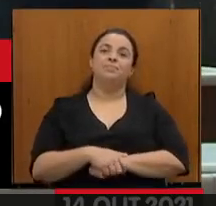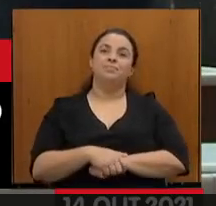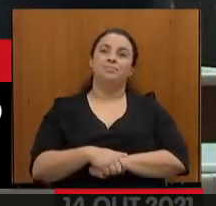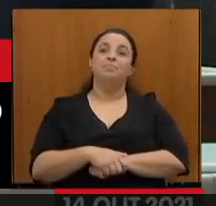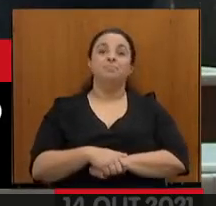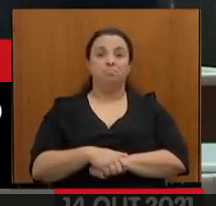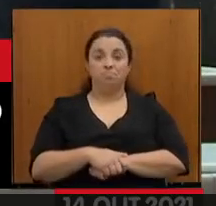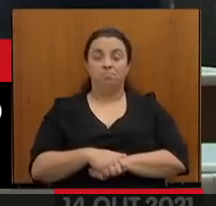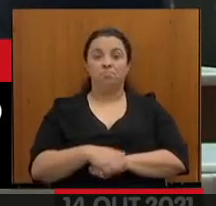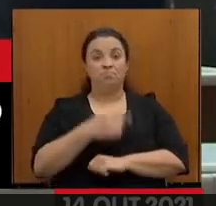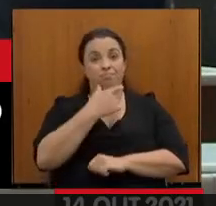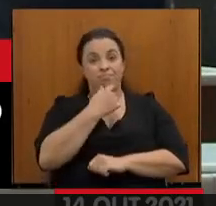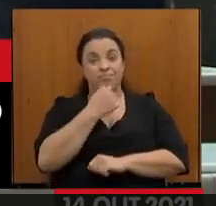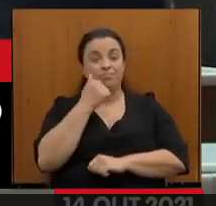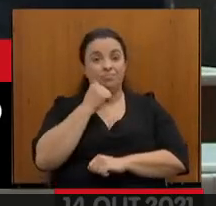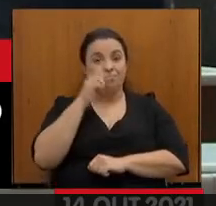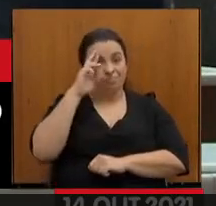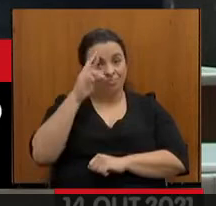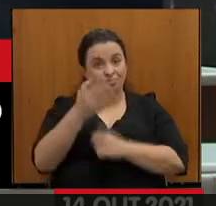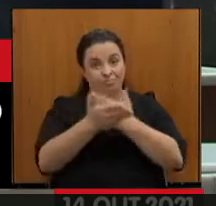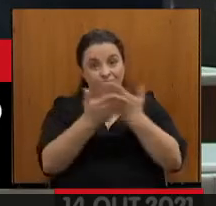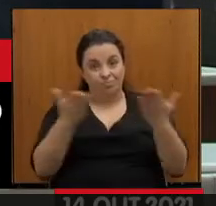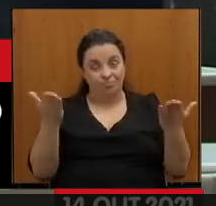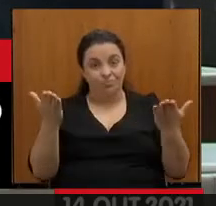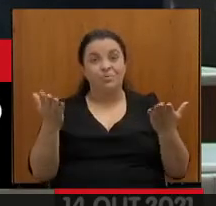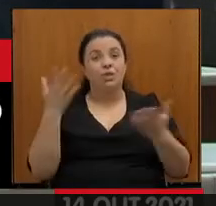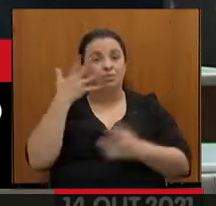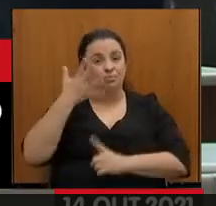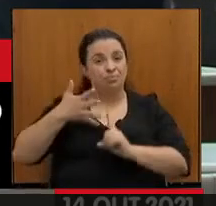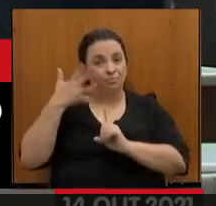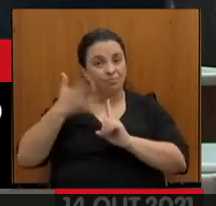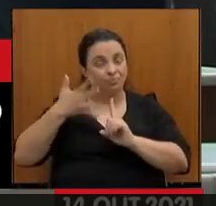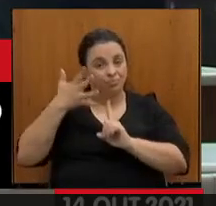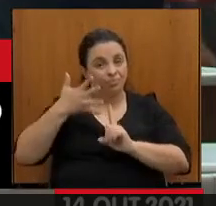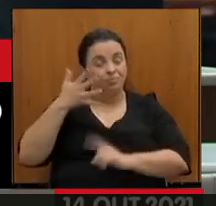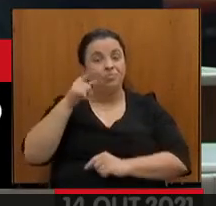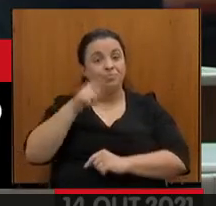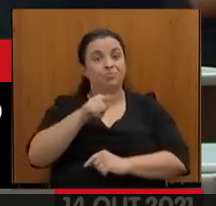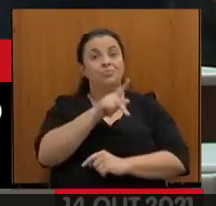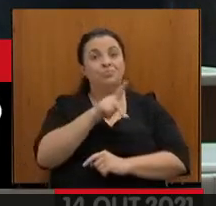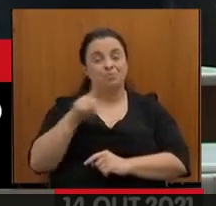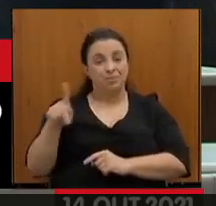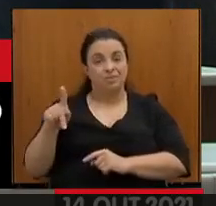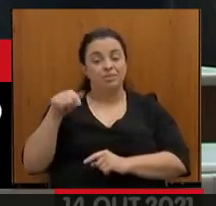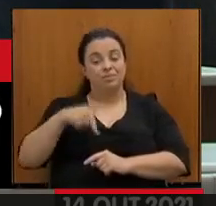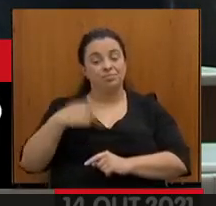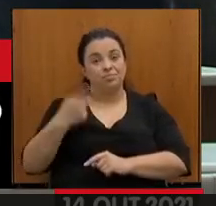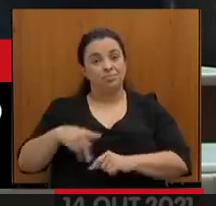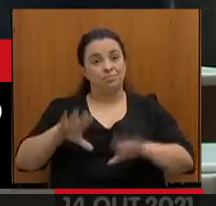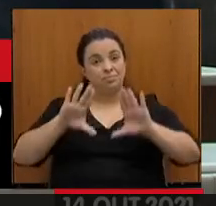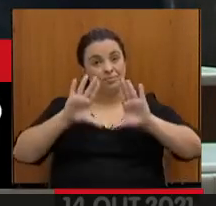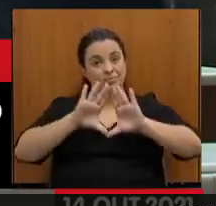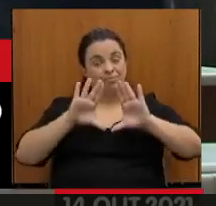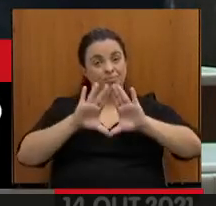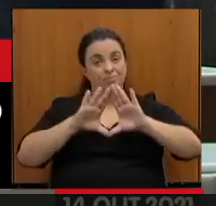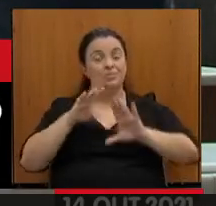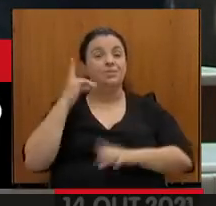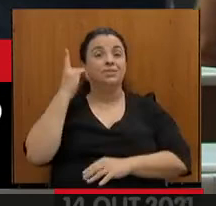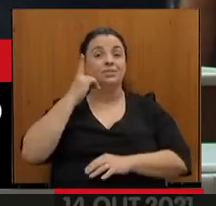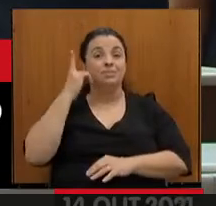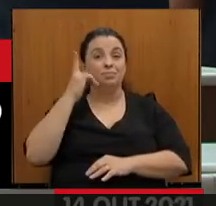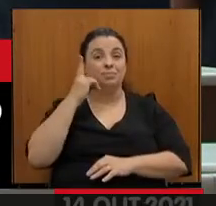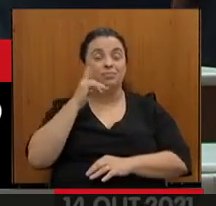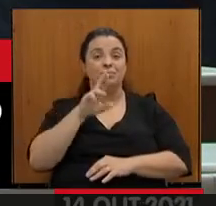Senhoras e senhores, com a palavra, o excelentíssimo senhor presidente da Assembleia Legislativa de Minas Gerais, deputado